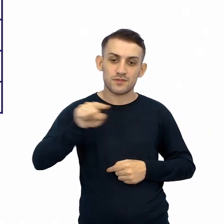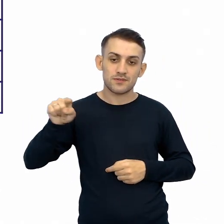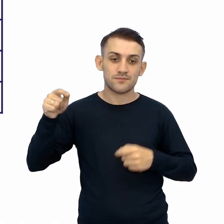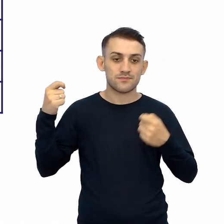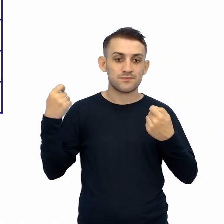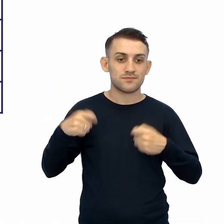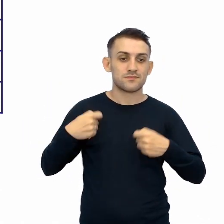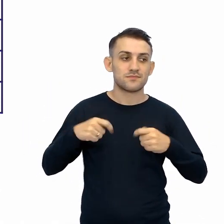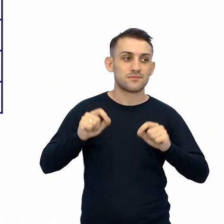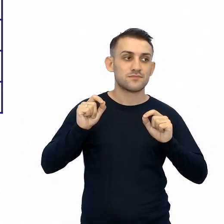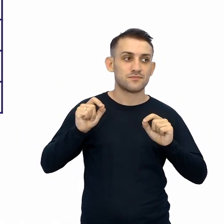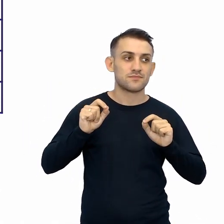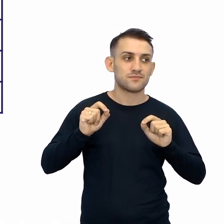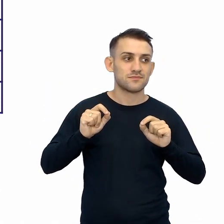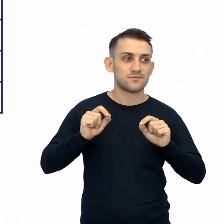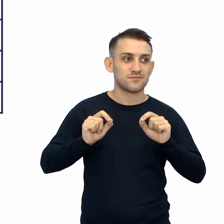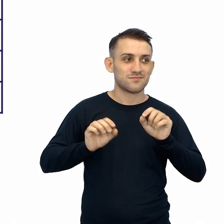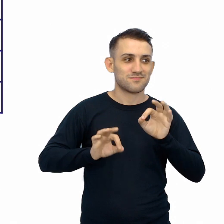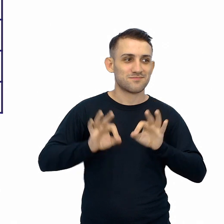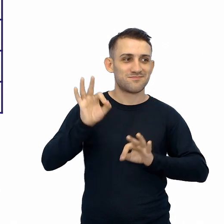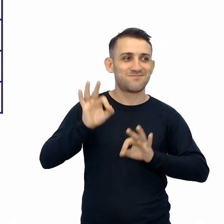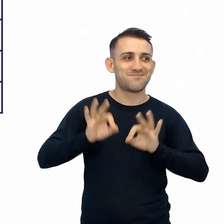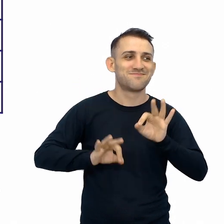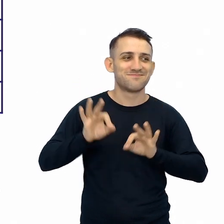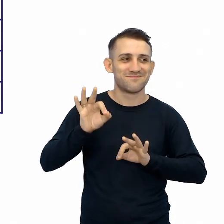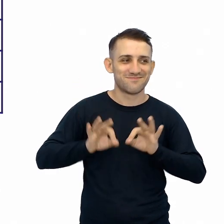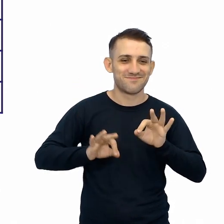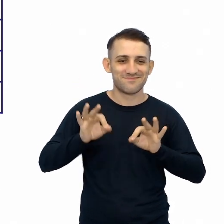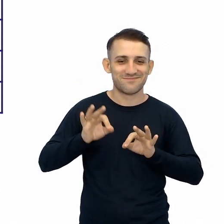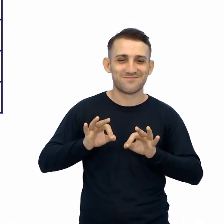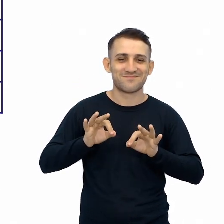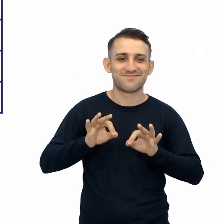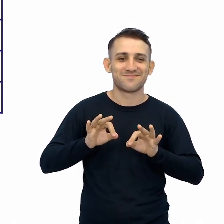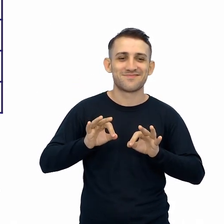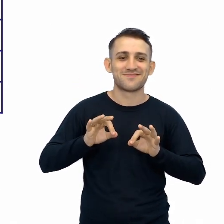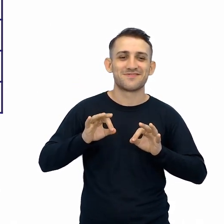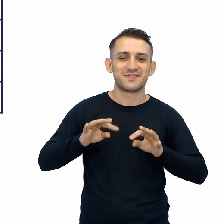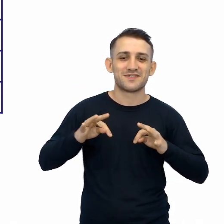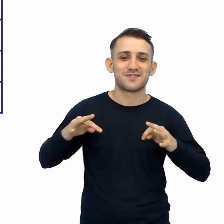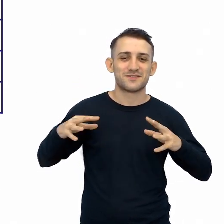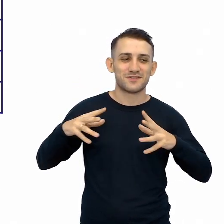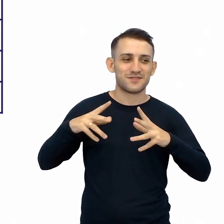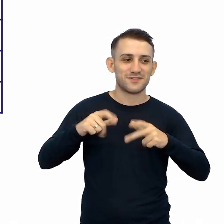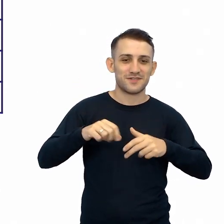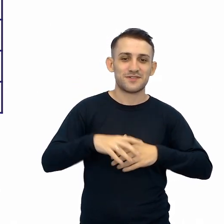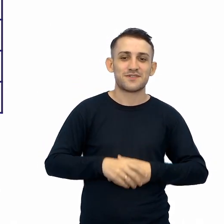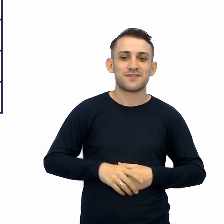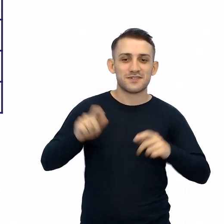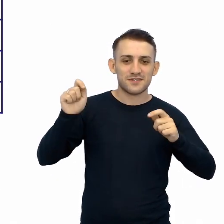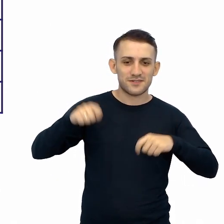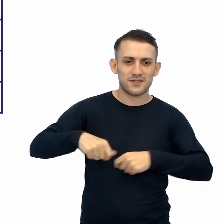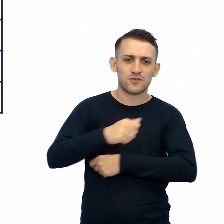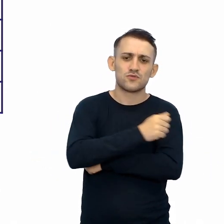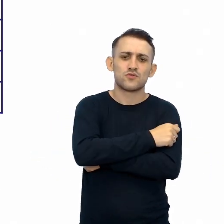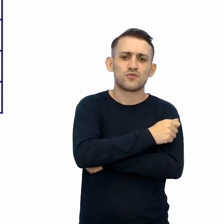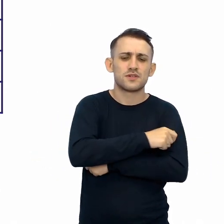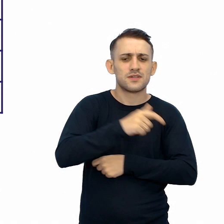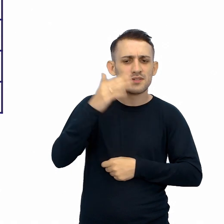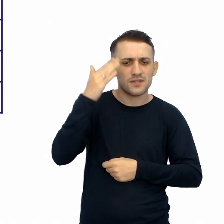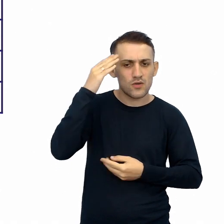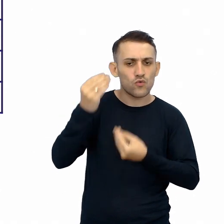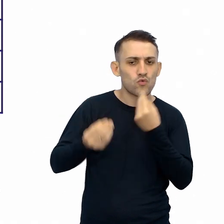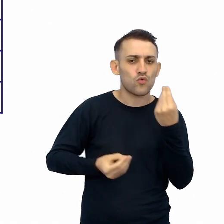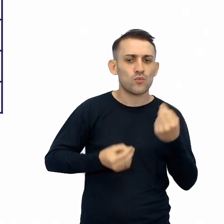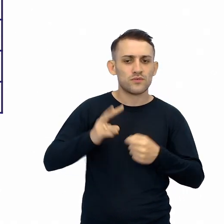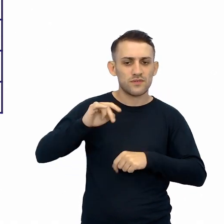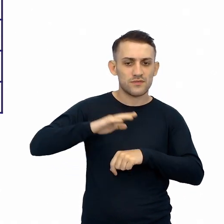devem promover uma análise de telejornais, para que os estudantes entendam como